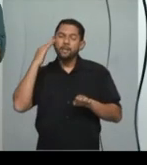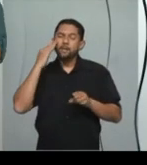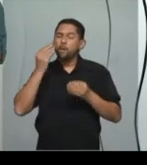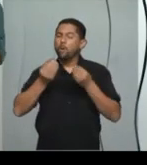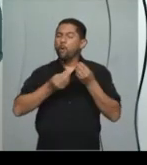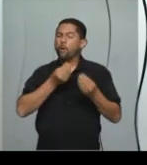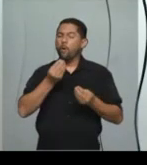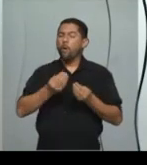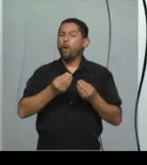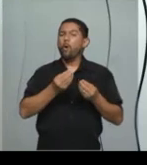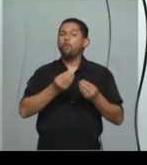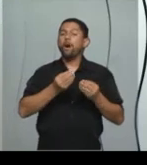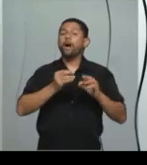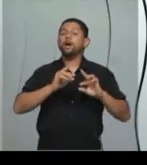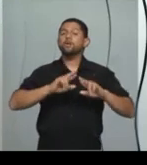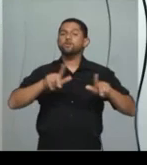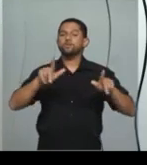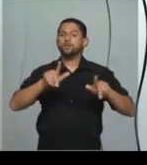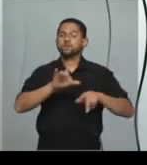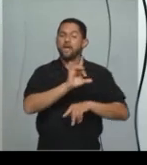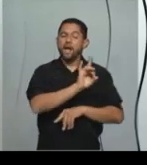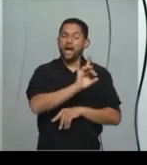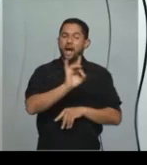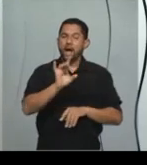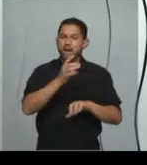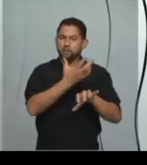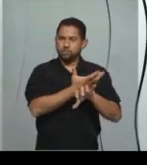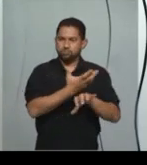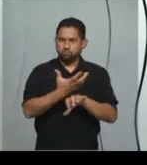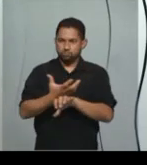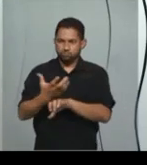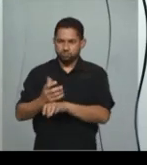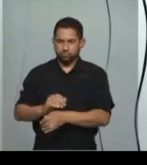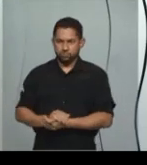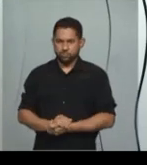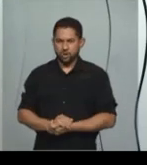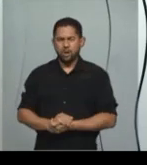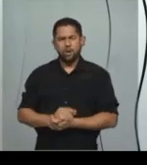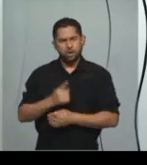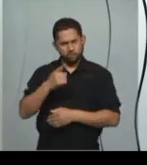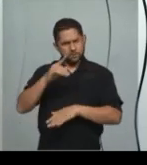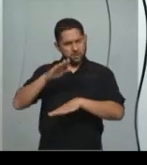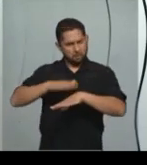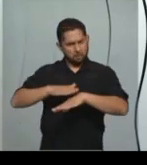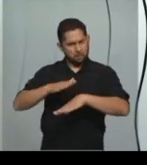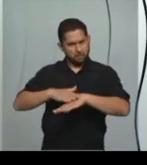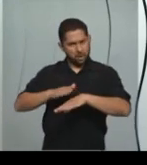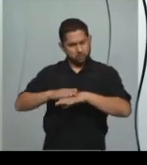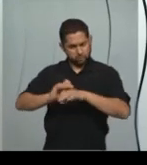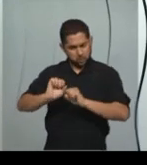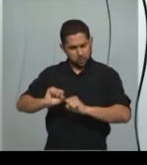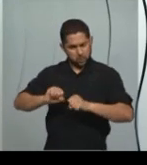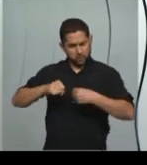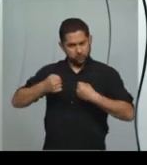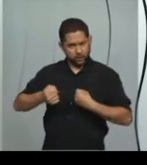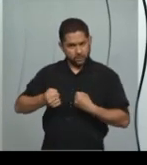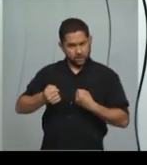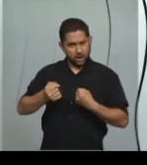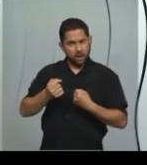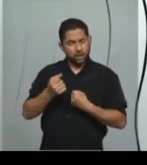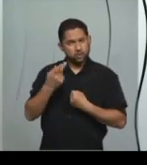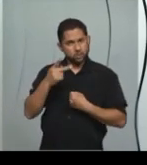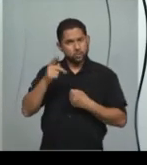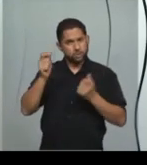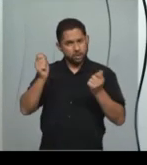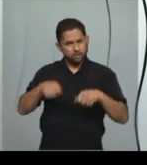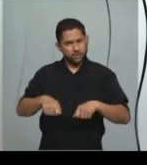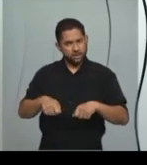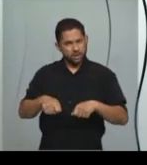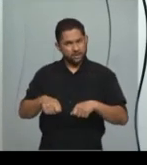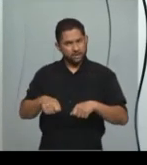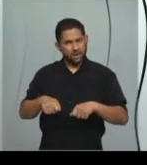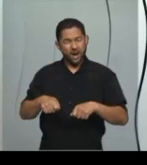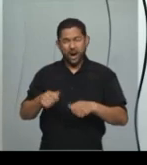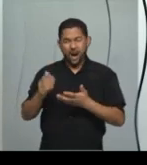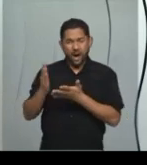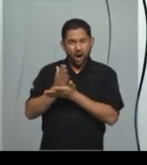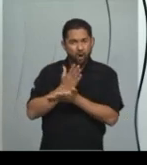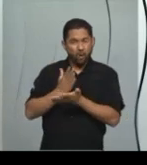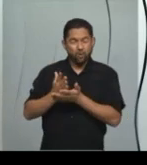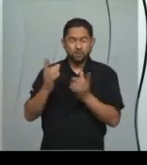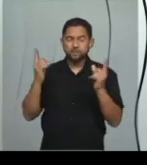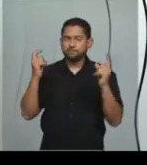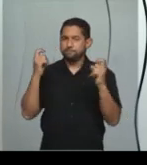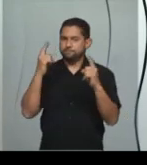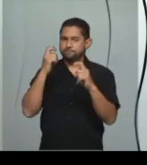ainda, praticar a autonomia dos seus estudos. Isso eu tenho certeza que foi um grande desafio para muitos de